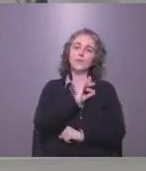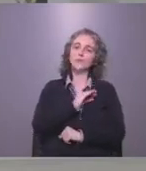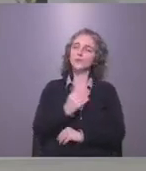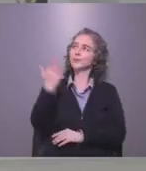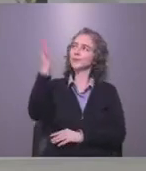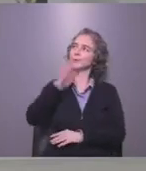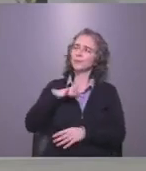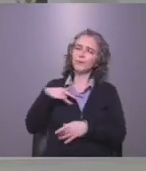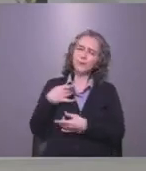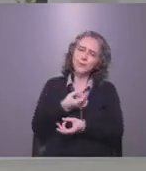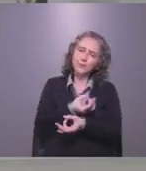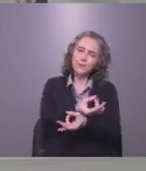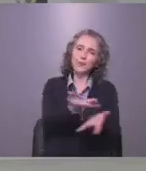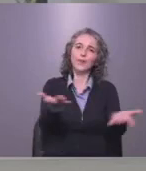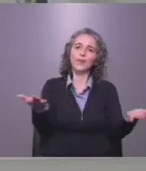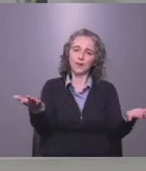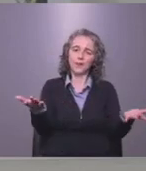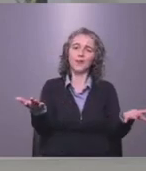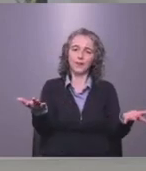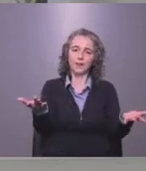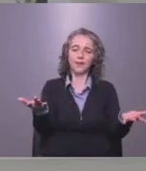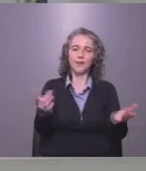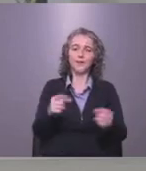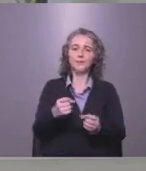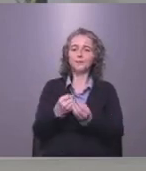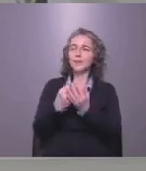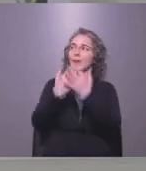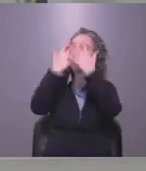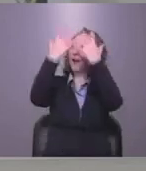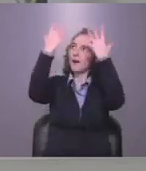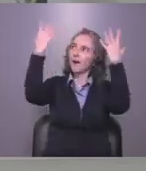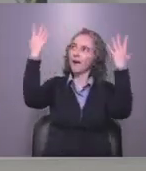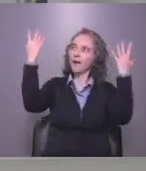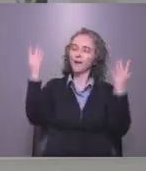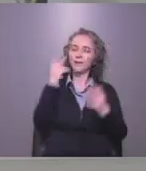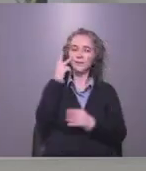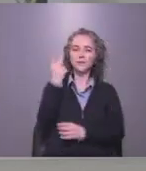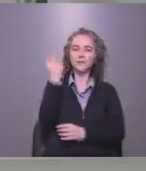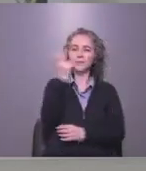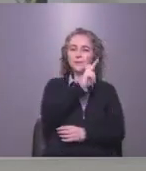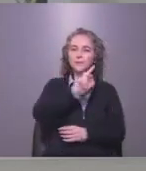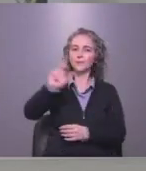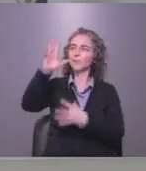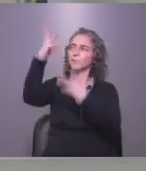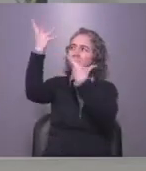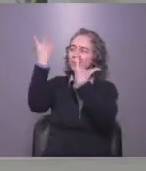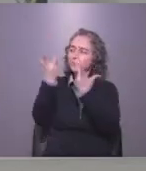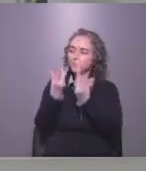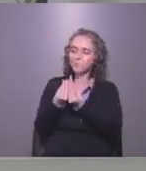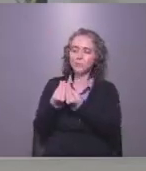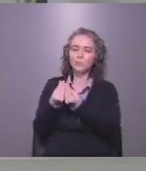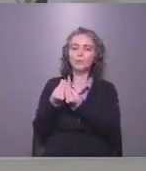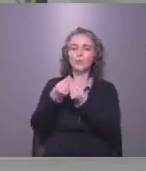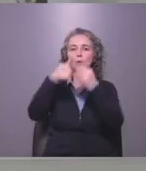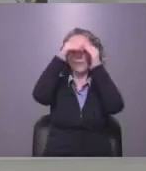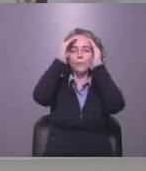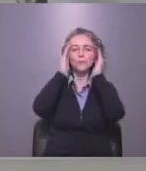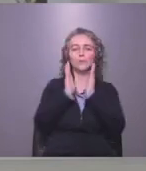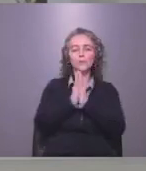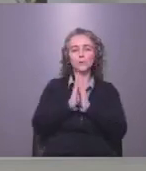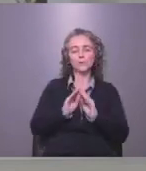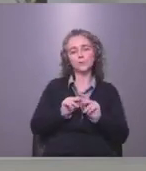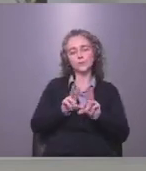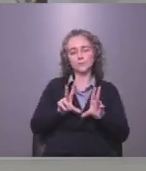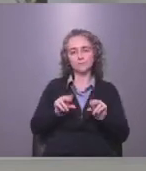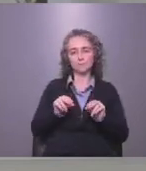de nós, Senhor, e dai-nos a graça de participar na vida eterna. Com a Virgem Santa Maria, Mãe